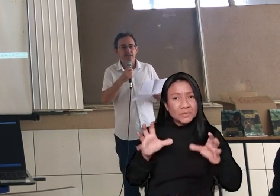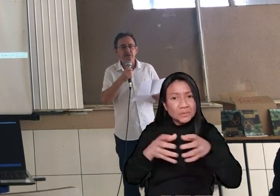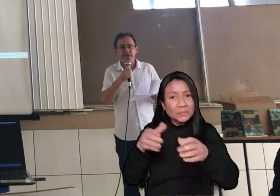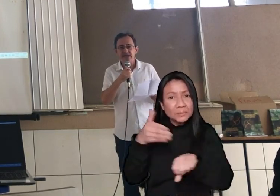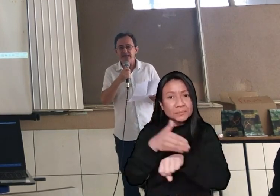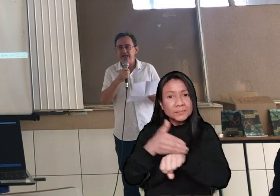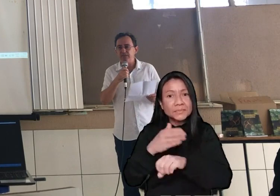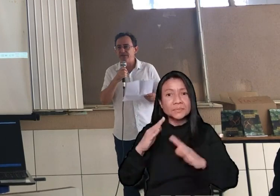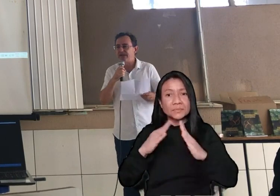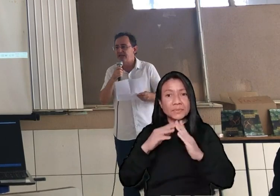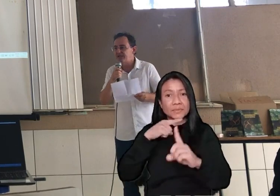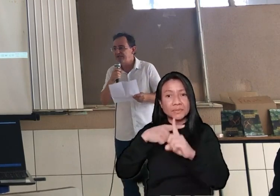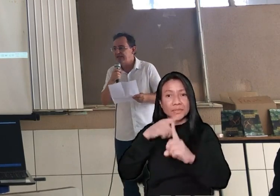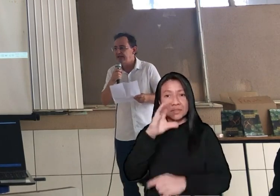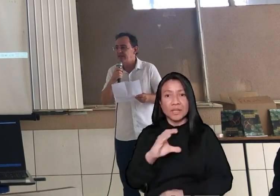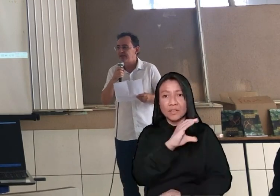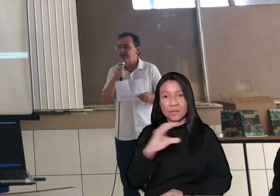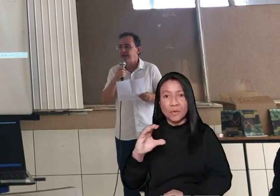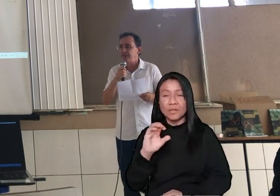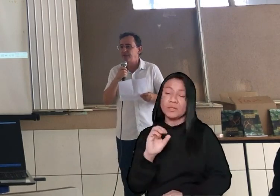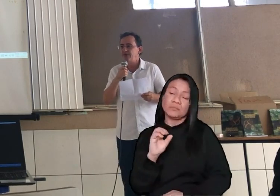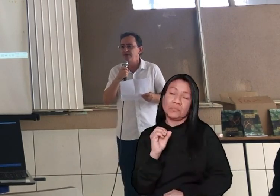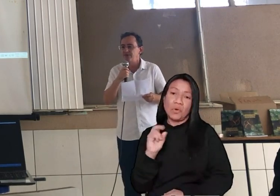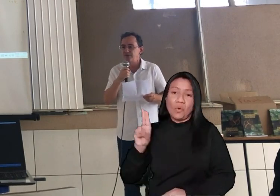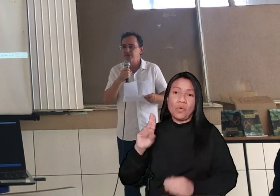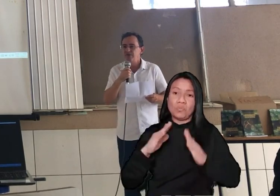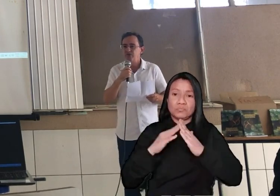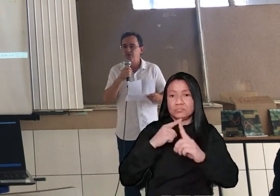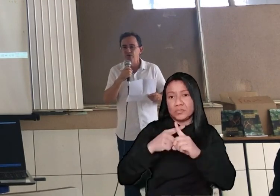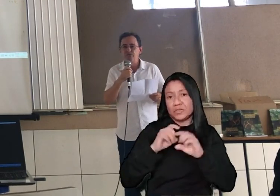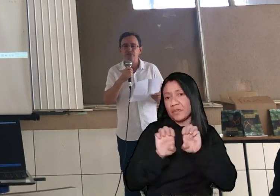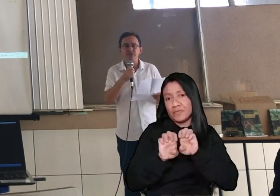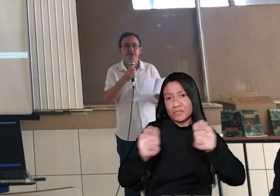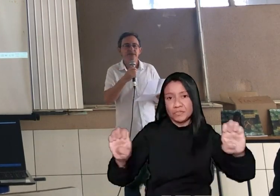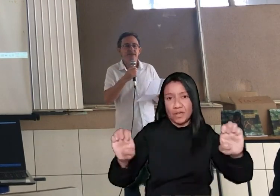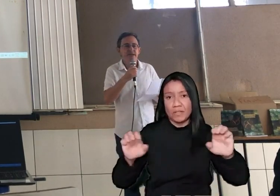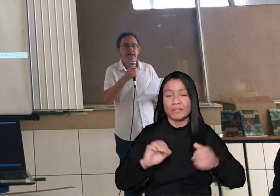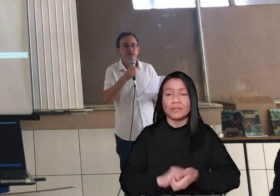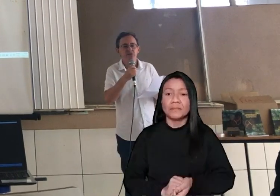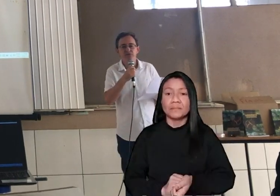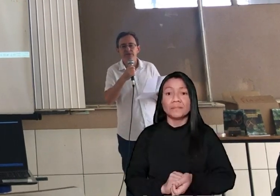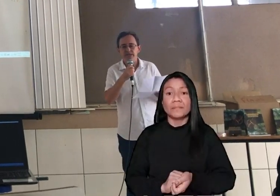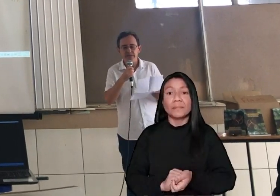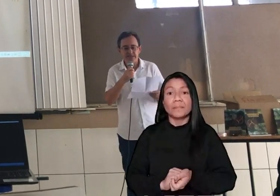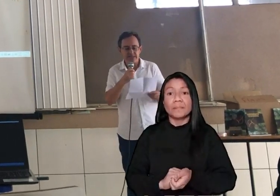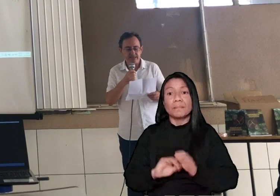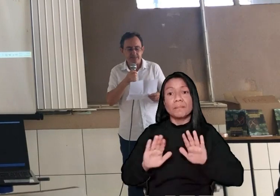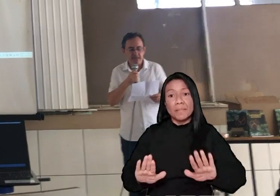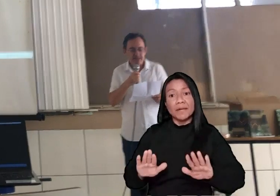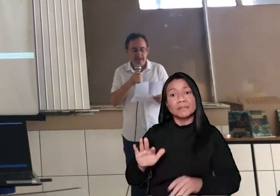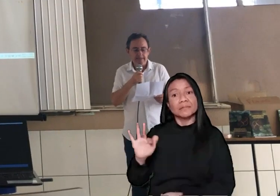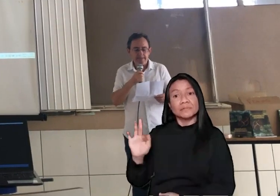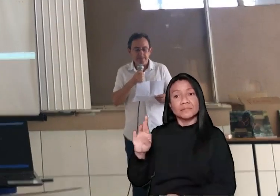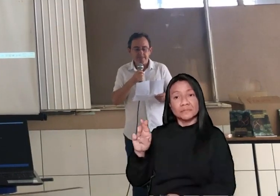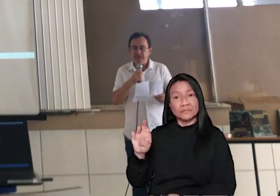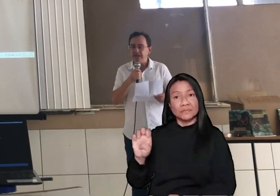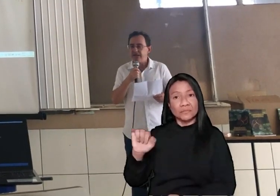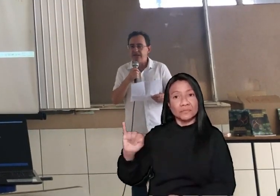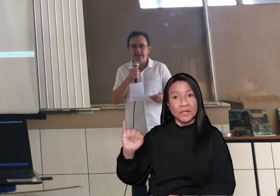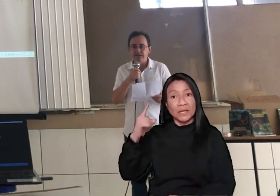tinha assim, muita criatividade para promover os cultos, as missas.